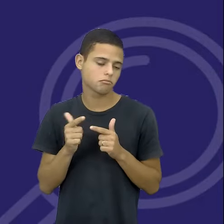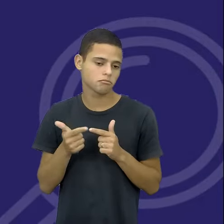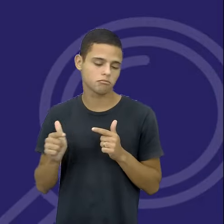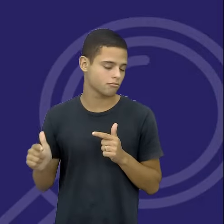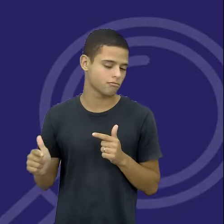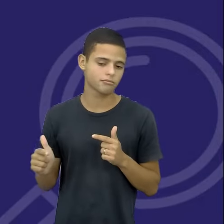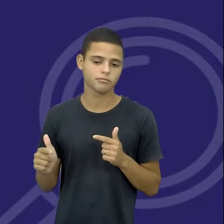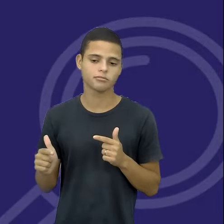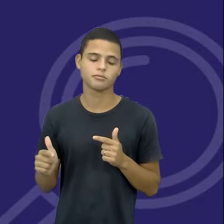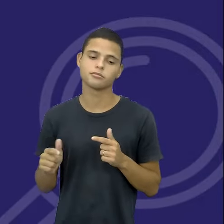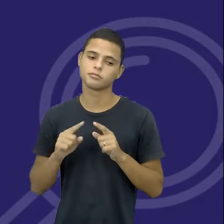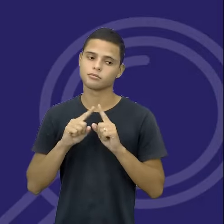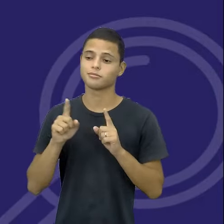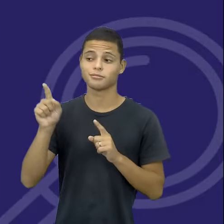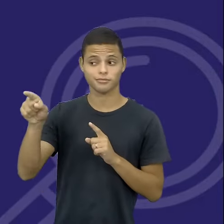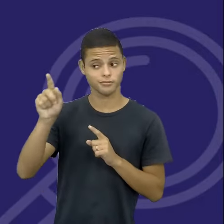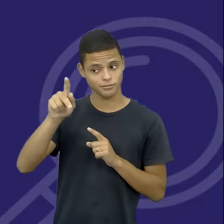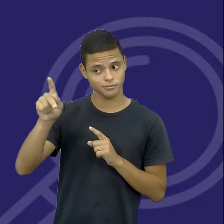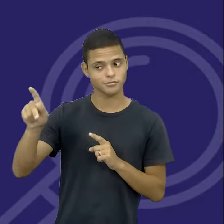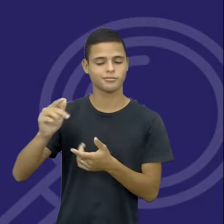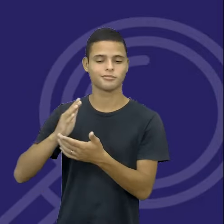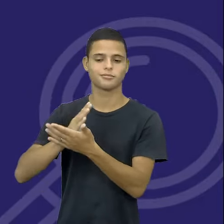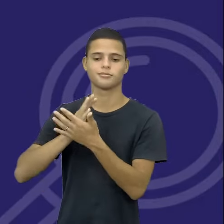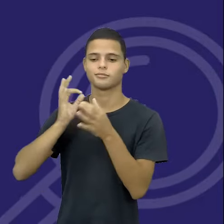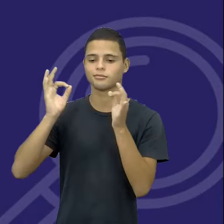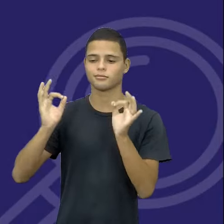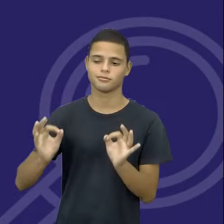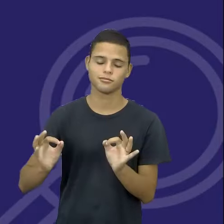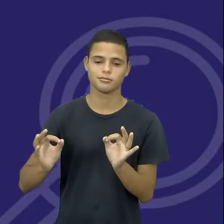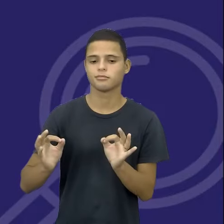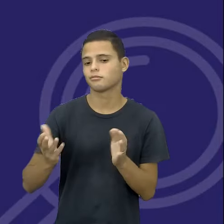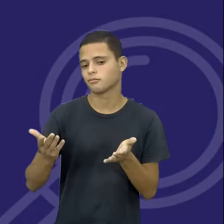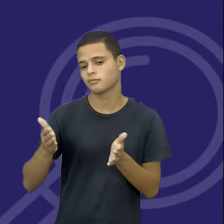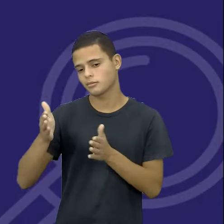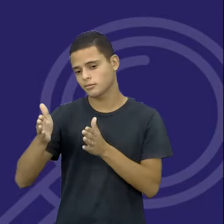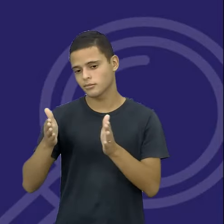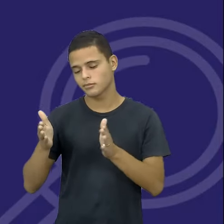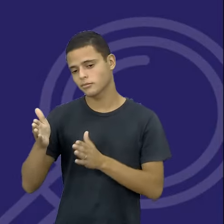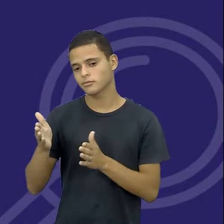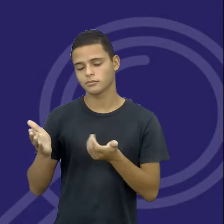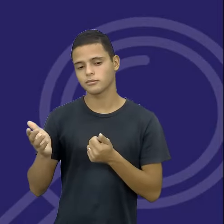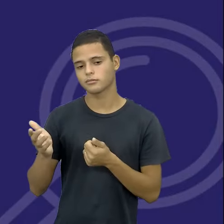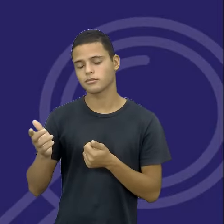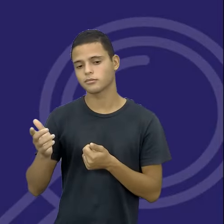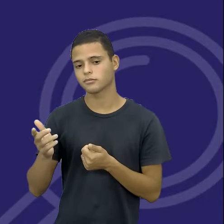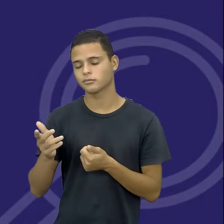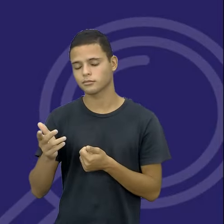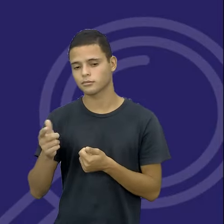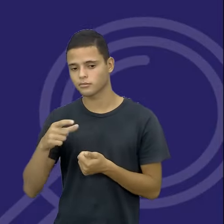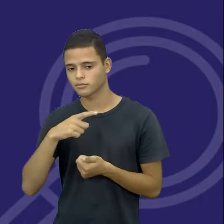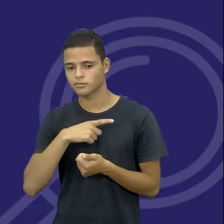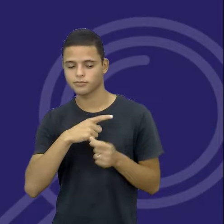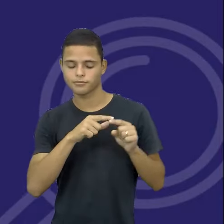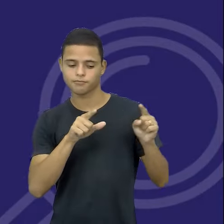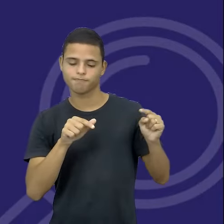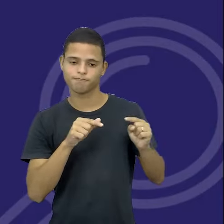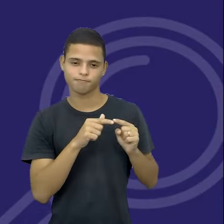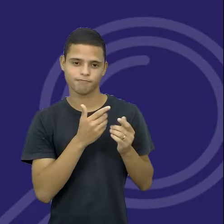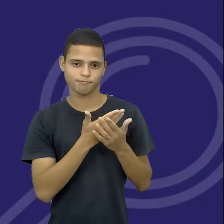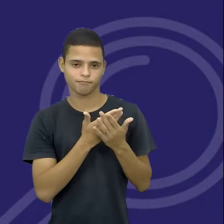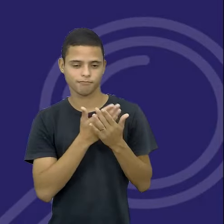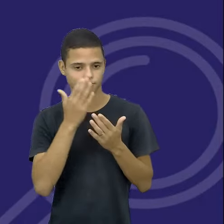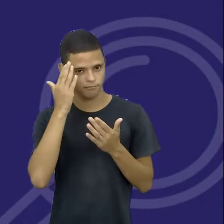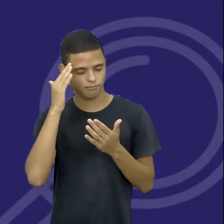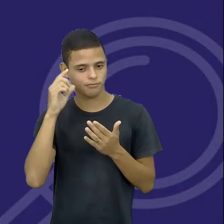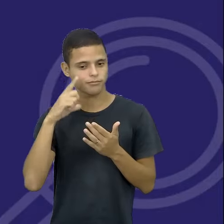mas o professor vai me ajudar, né? É aquele momento nosso em sala de aula, quando a gente resolve algum problema com